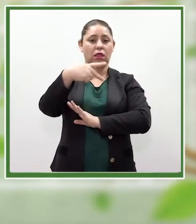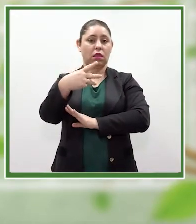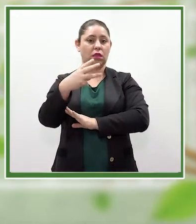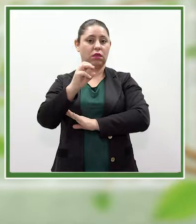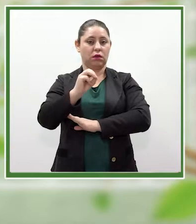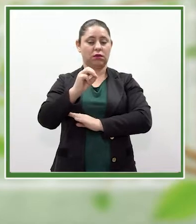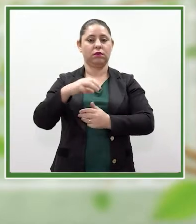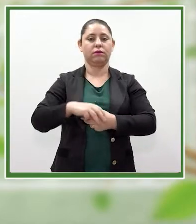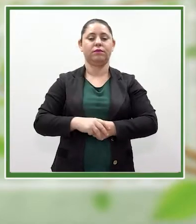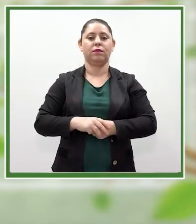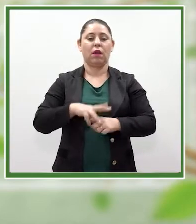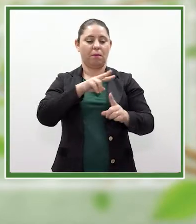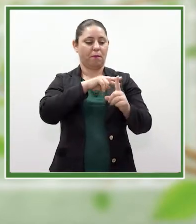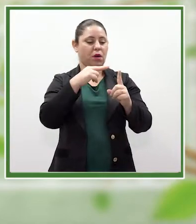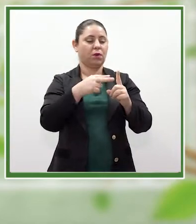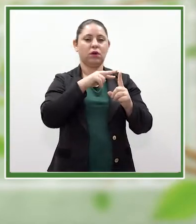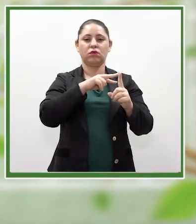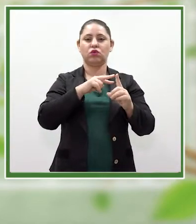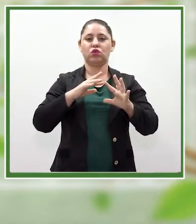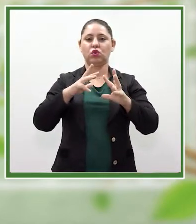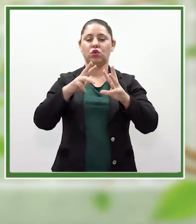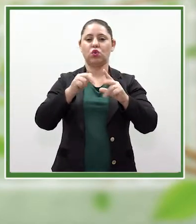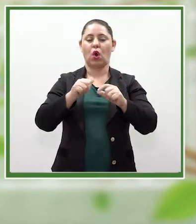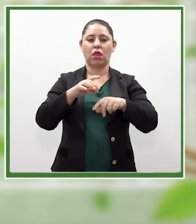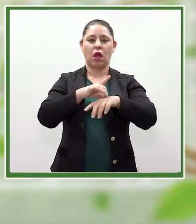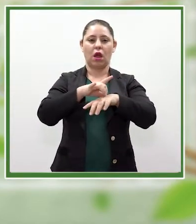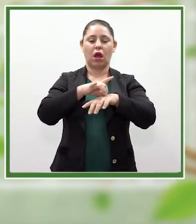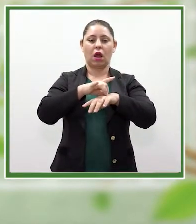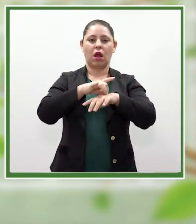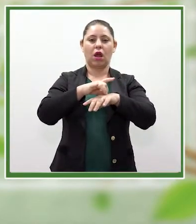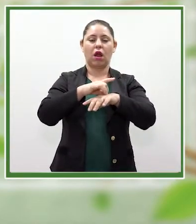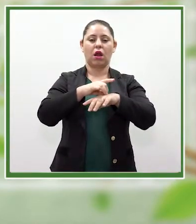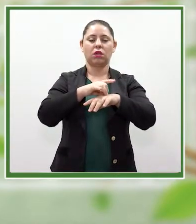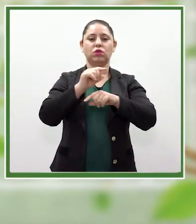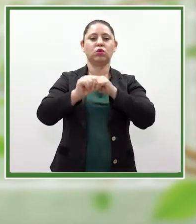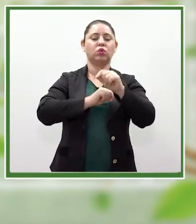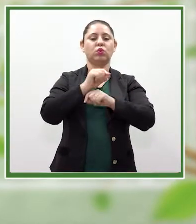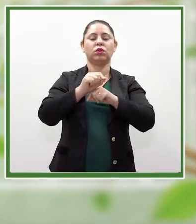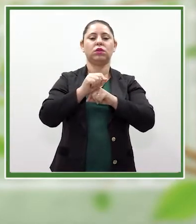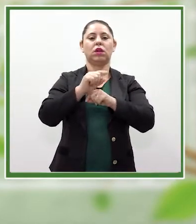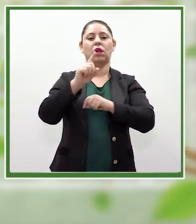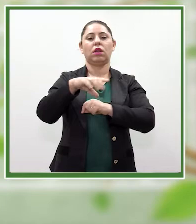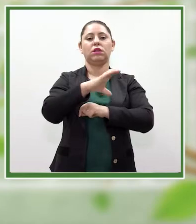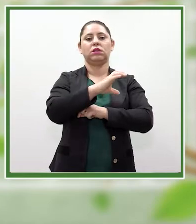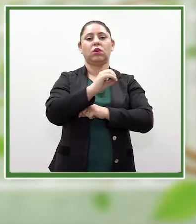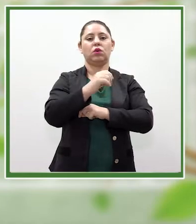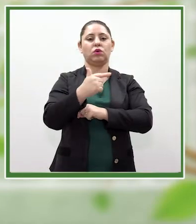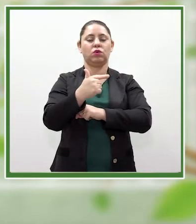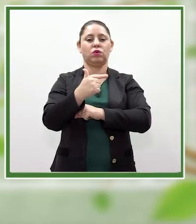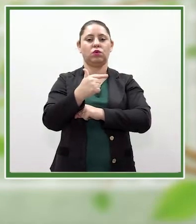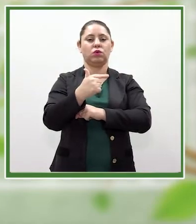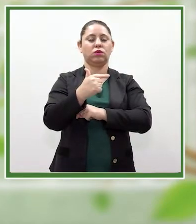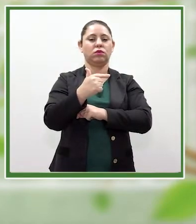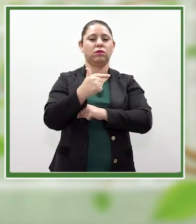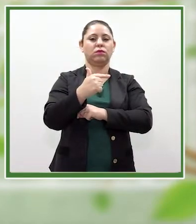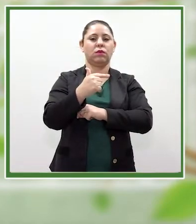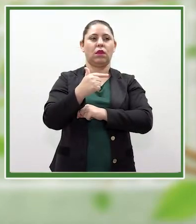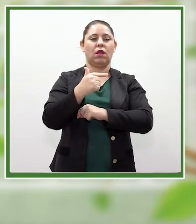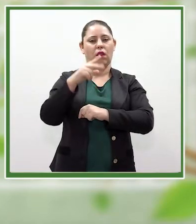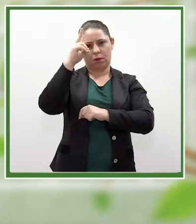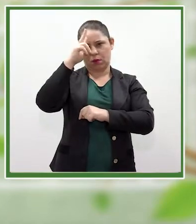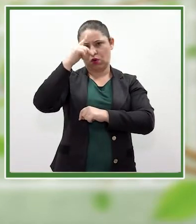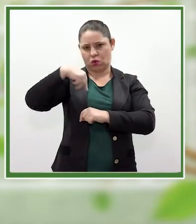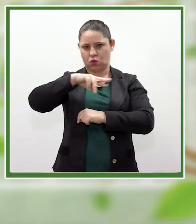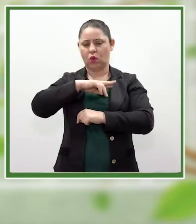O programa deles chama-se CN30, e na perspectiva, então, de lançar toda a carne da Austrália carbono neutro a partir